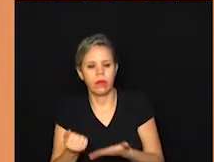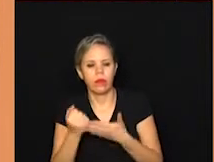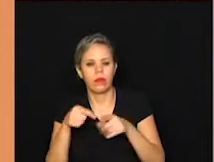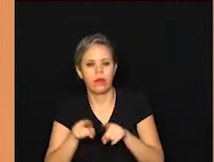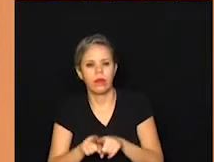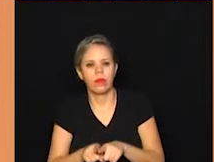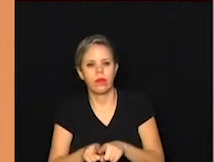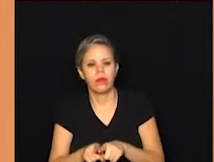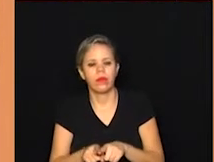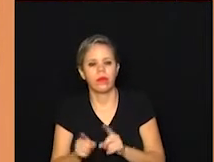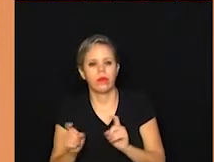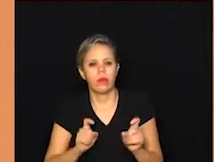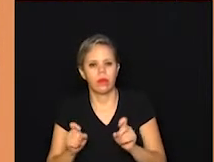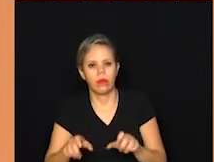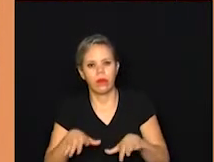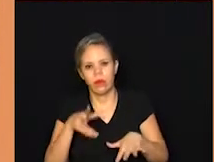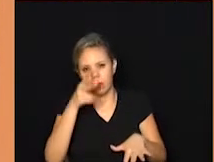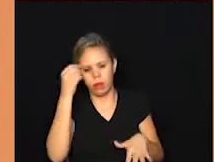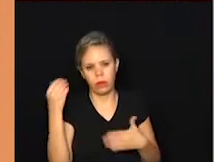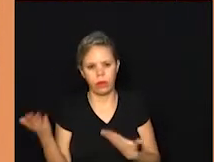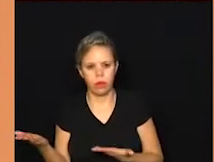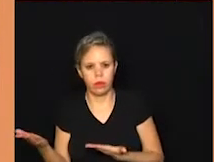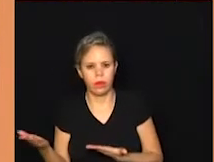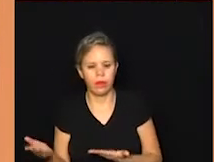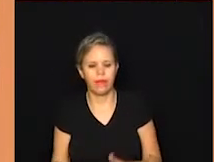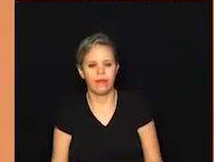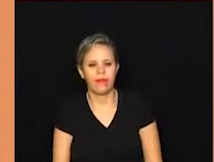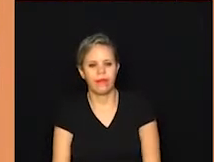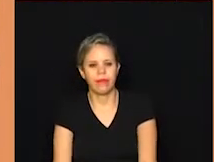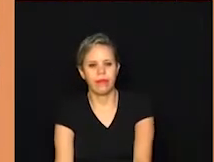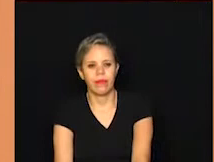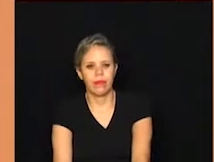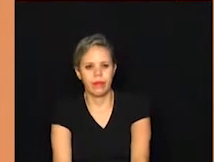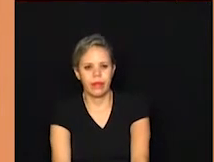essa audiência pública também, o número é o